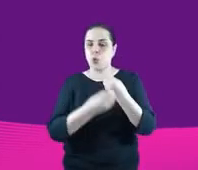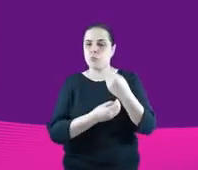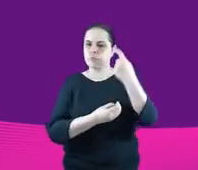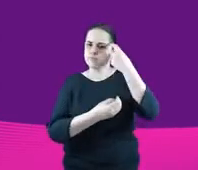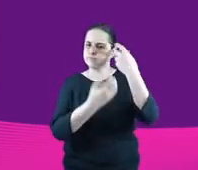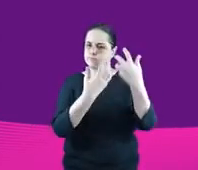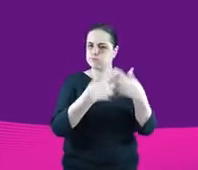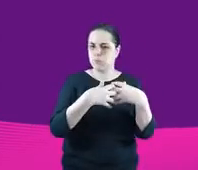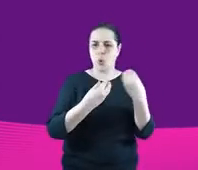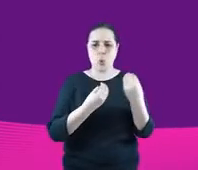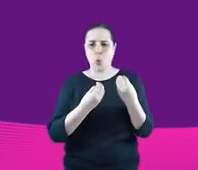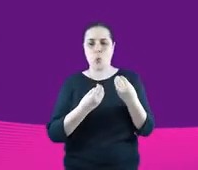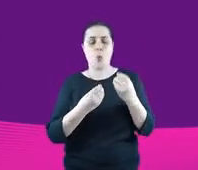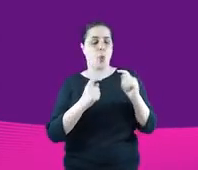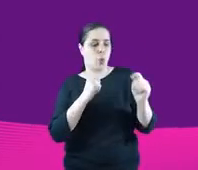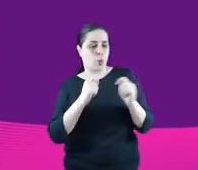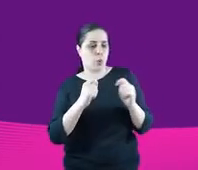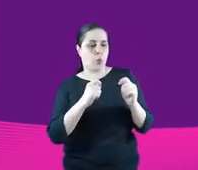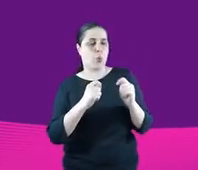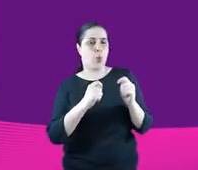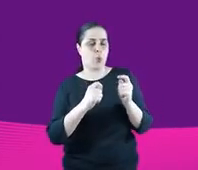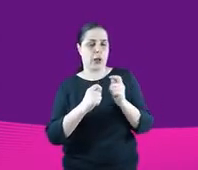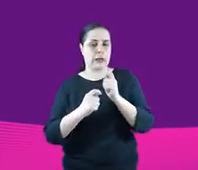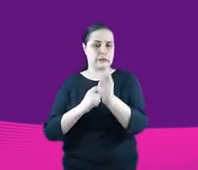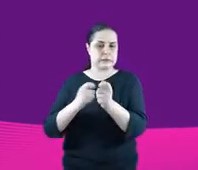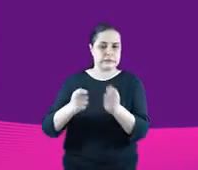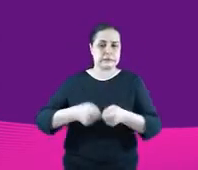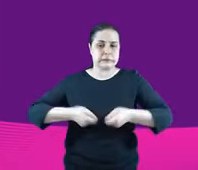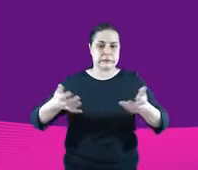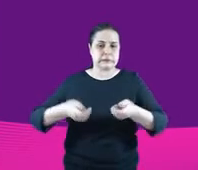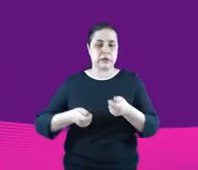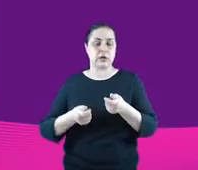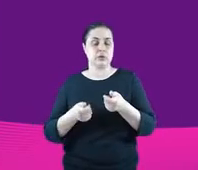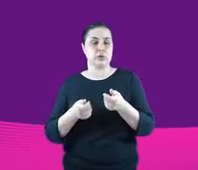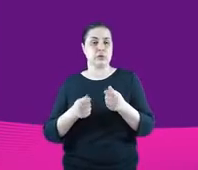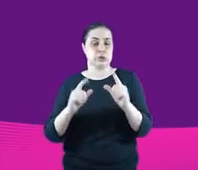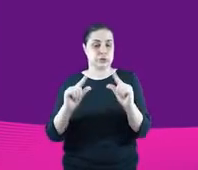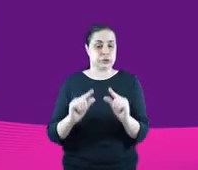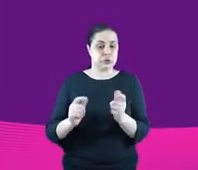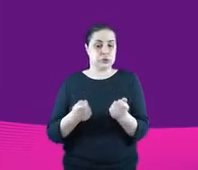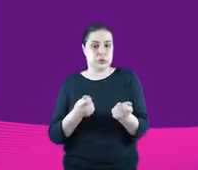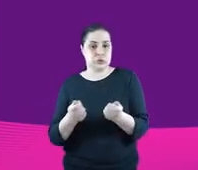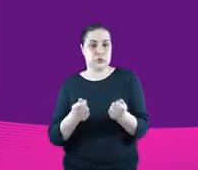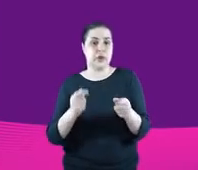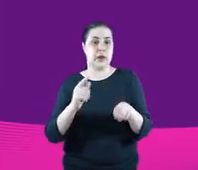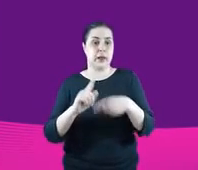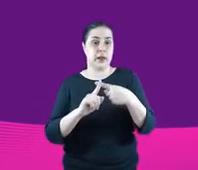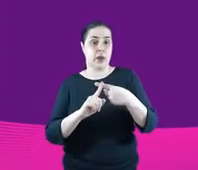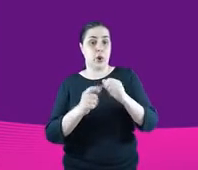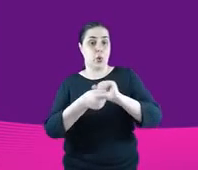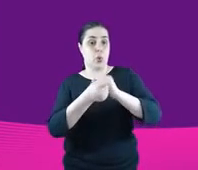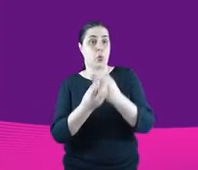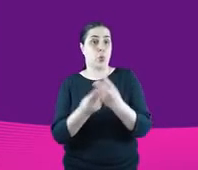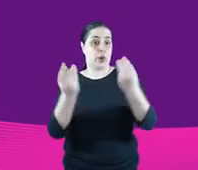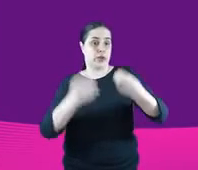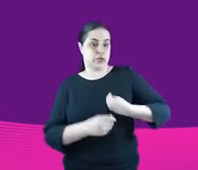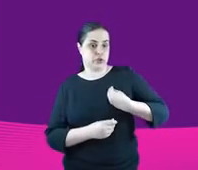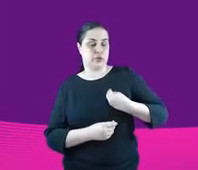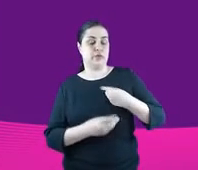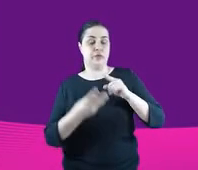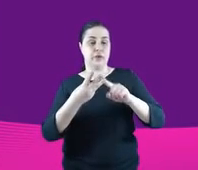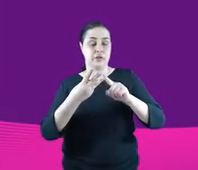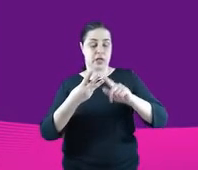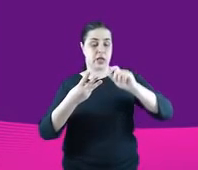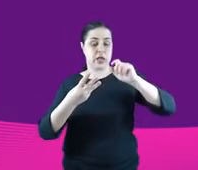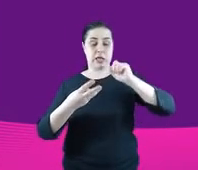recursos, diminuindo a morbidade, aumentando a qualidade de vida e a ansiedade, diminuindo a ansiedade dessas pacientes. Quem